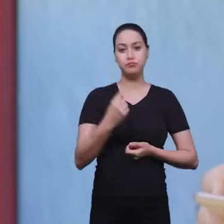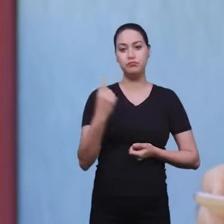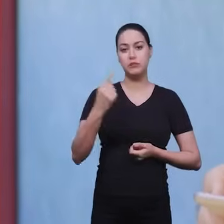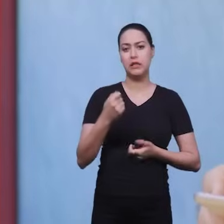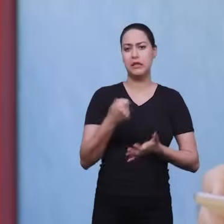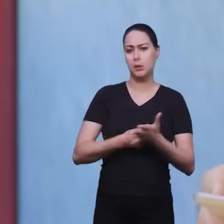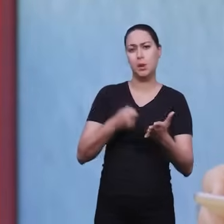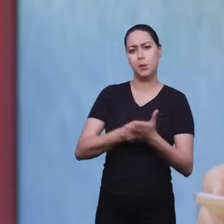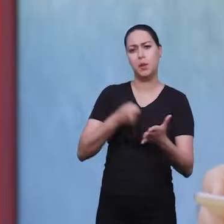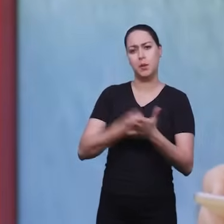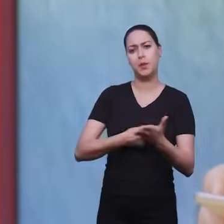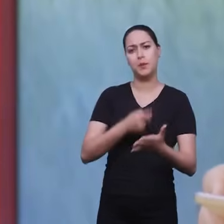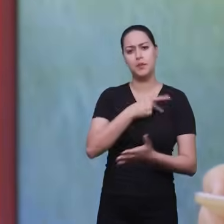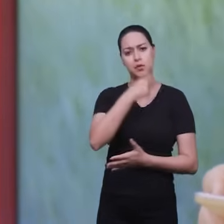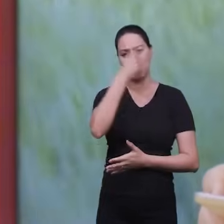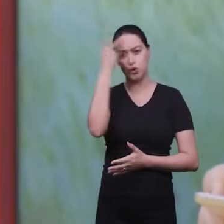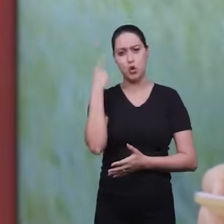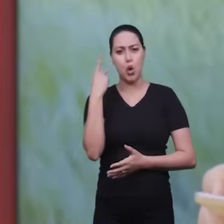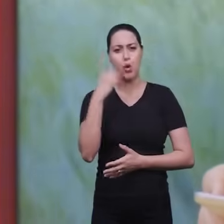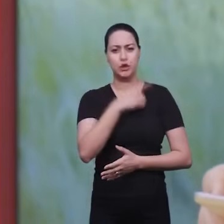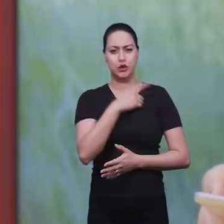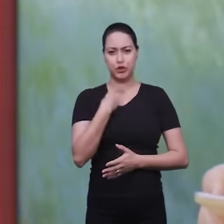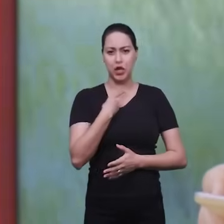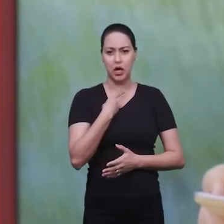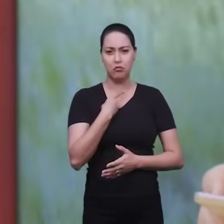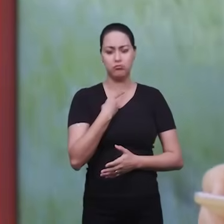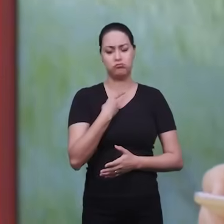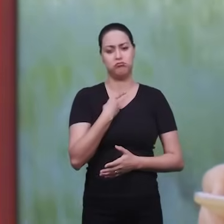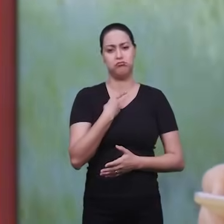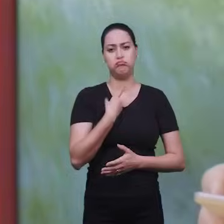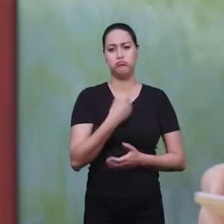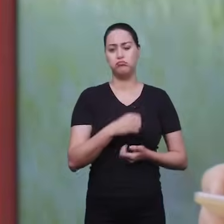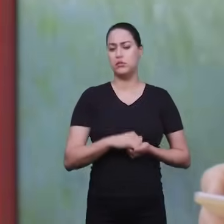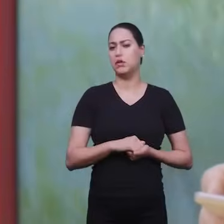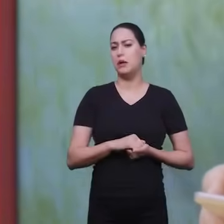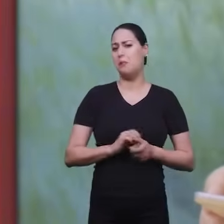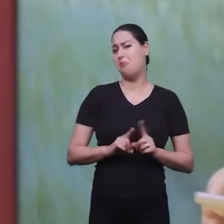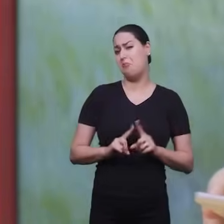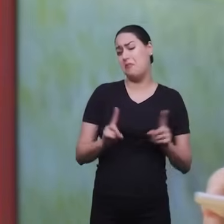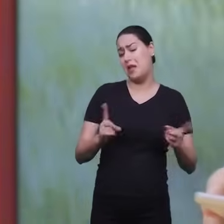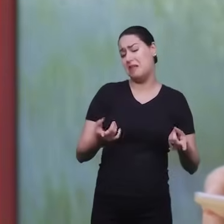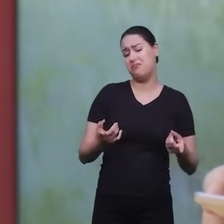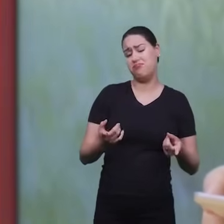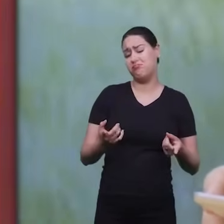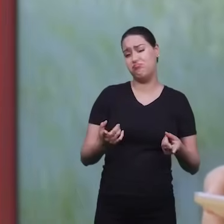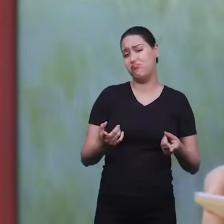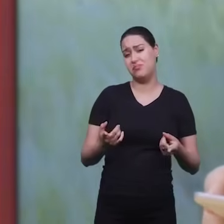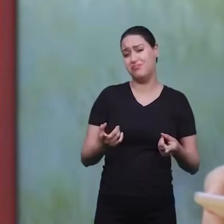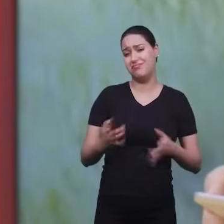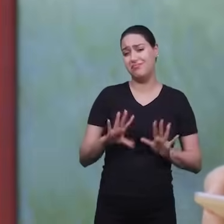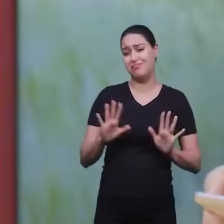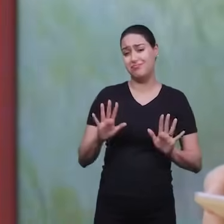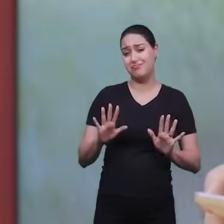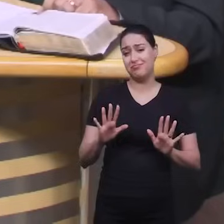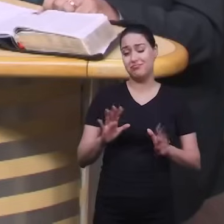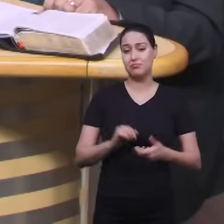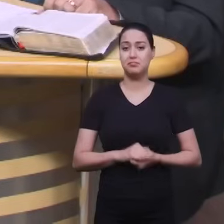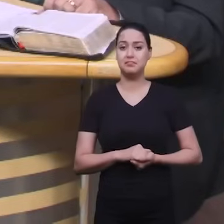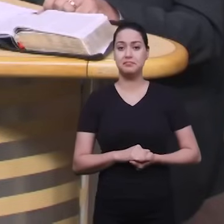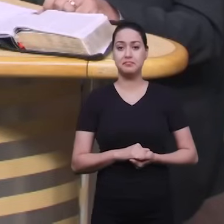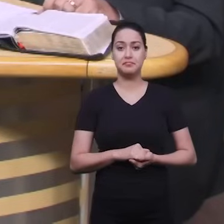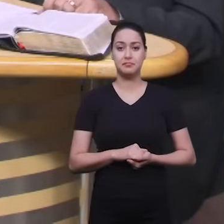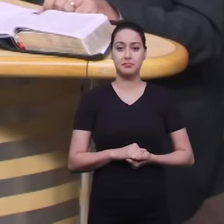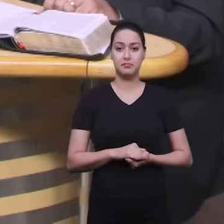sediar e tem homens de valor na obra muitos homens de valor que você dirá também né